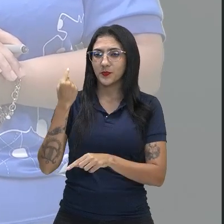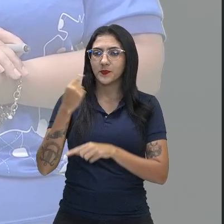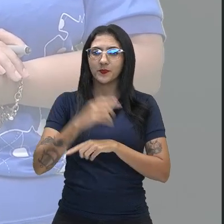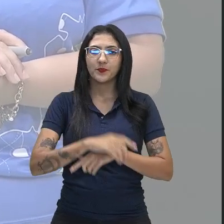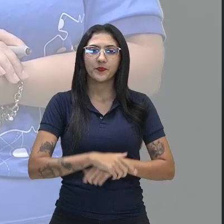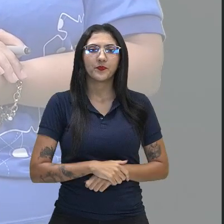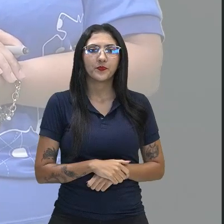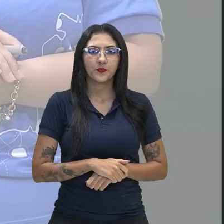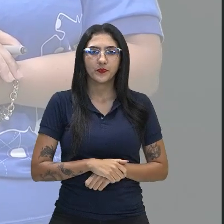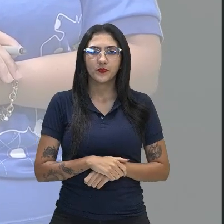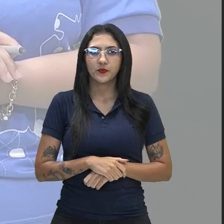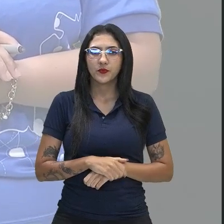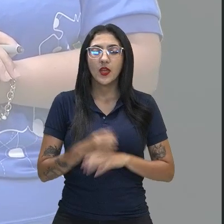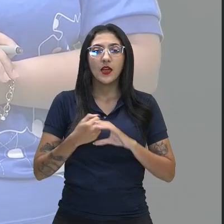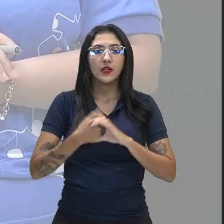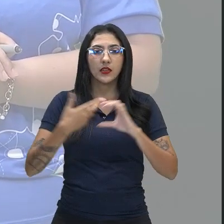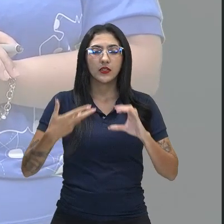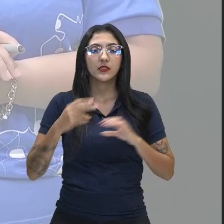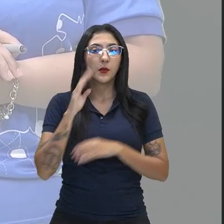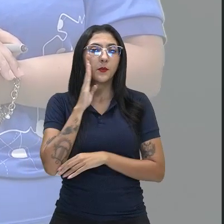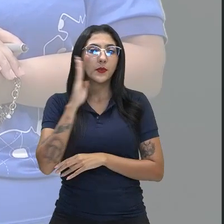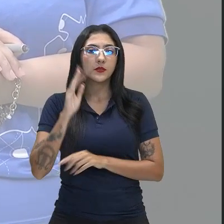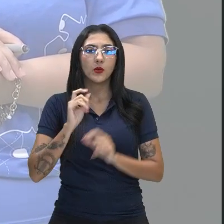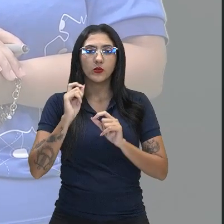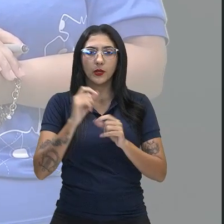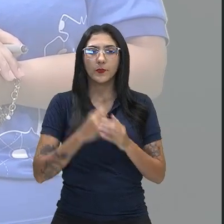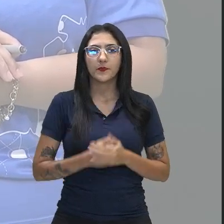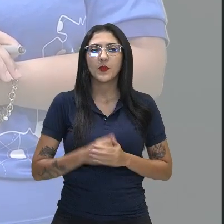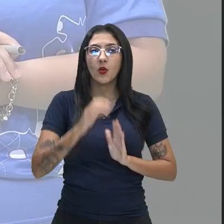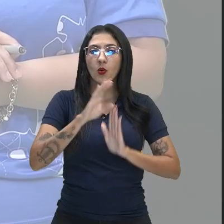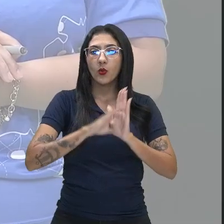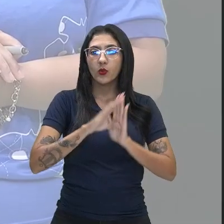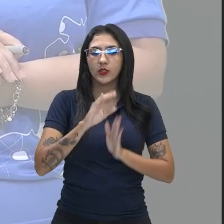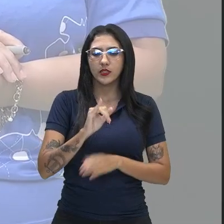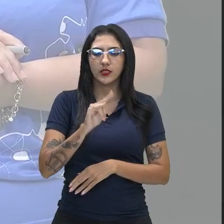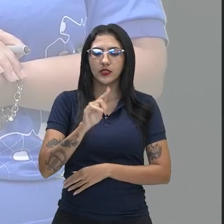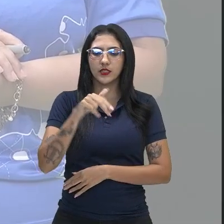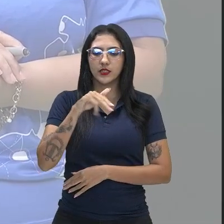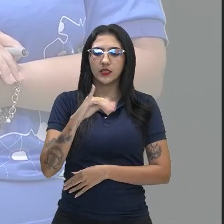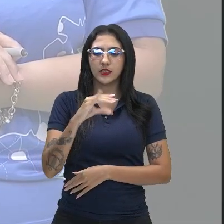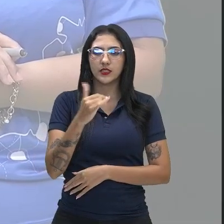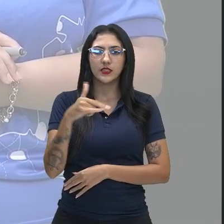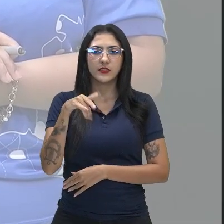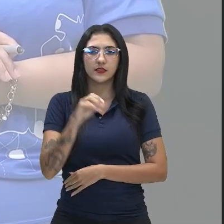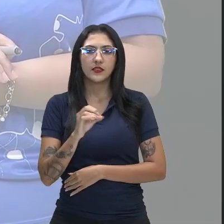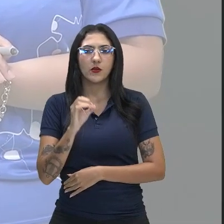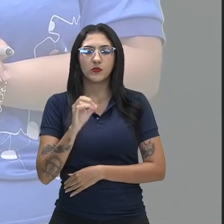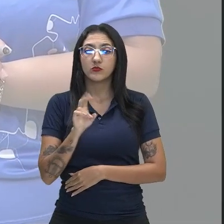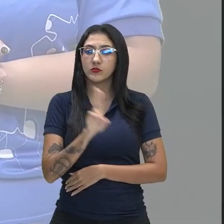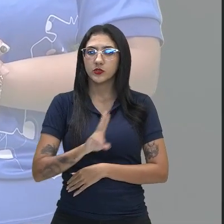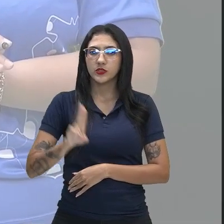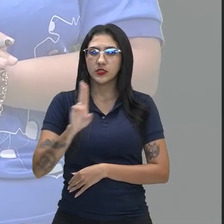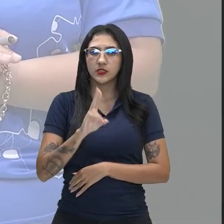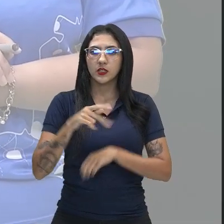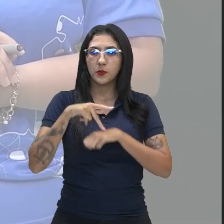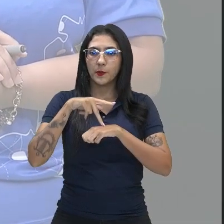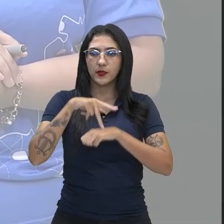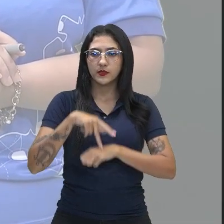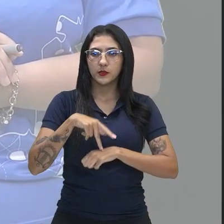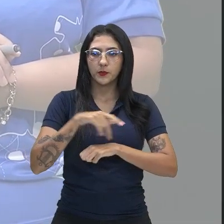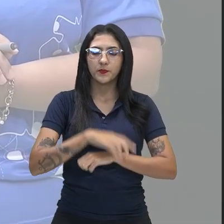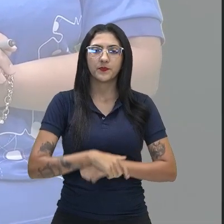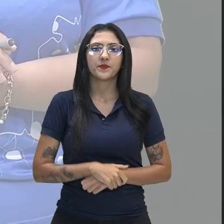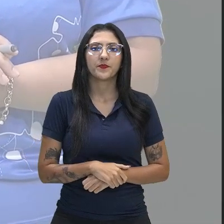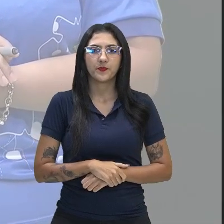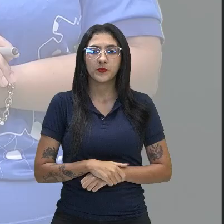o princípio do seu motor baseava-se no conceito de ignição por compressão. Bem, lá no motor de Otto